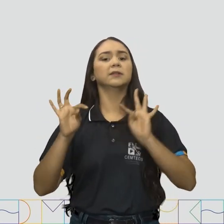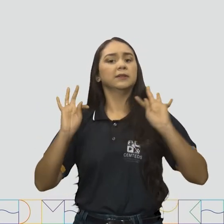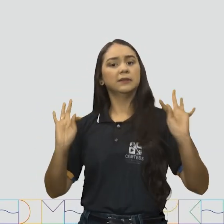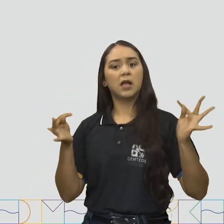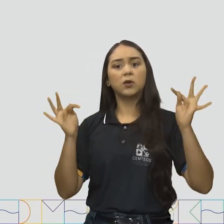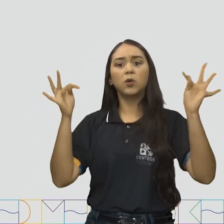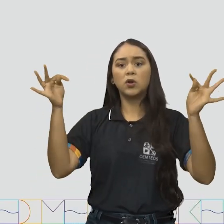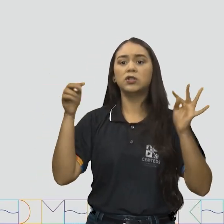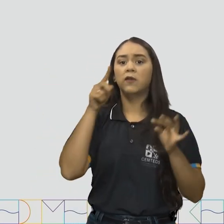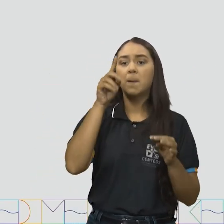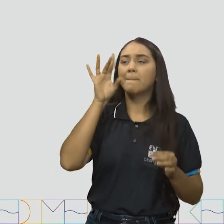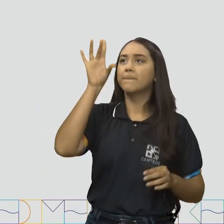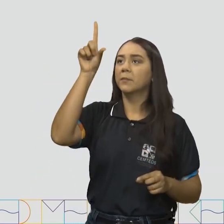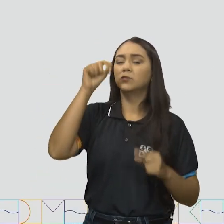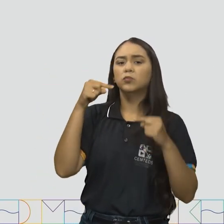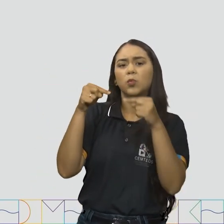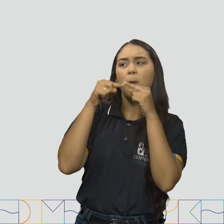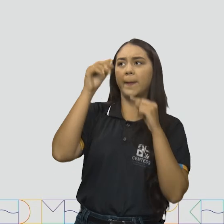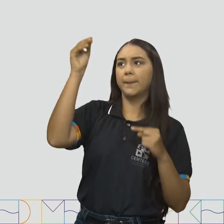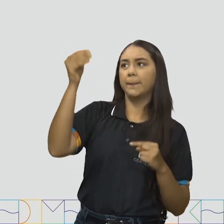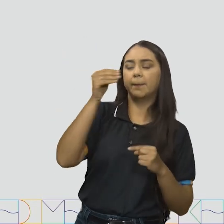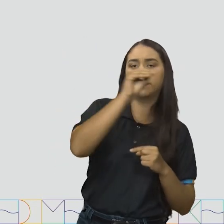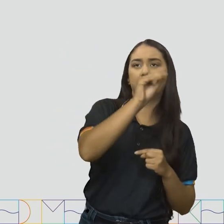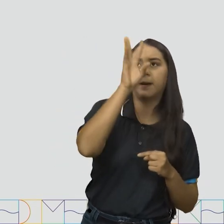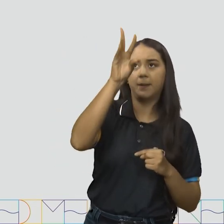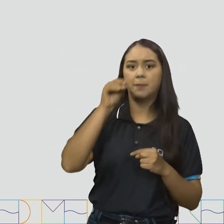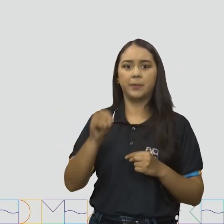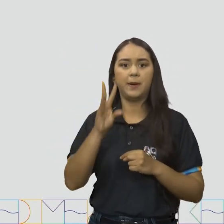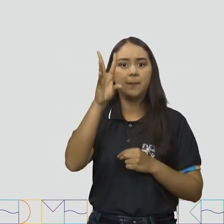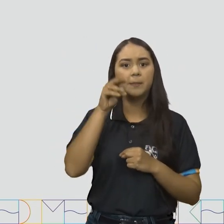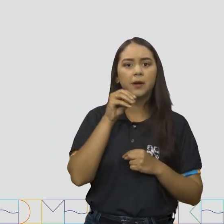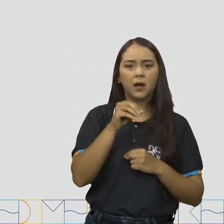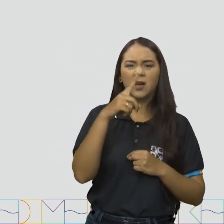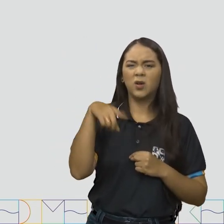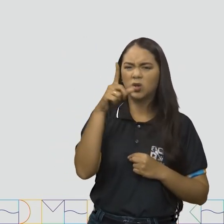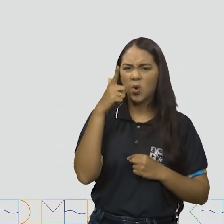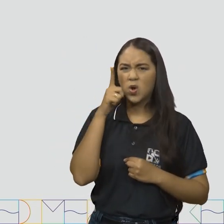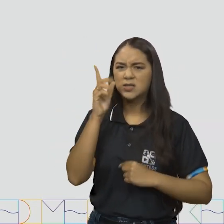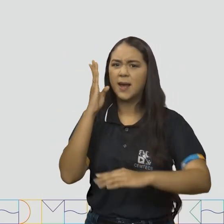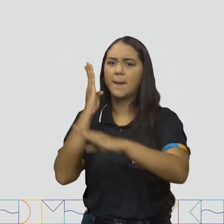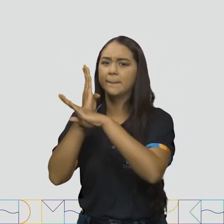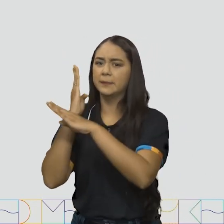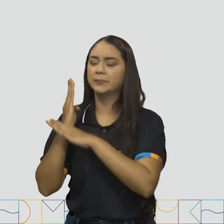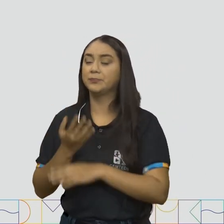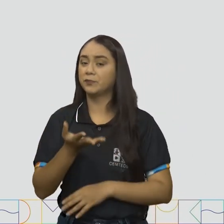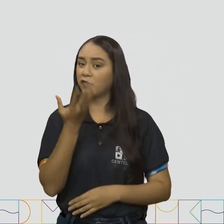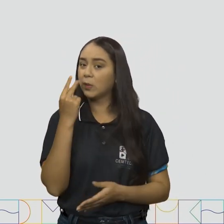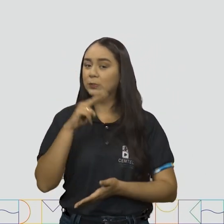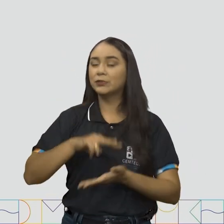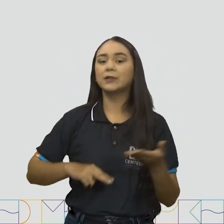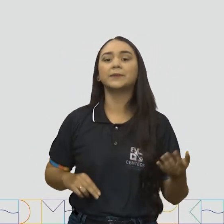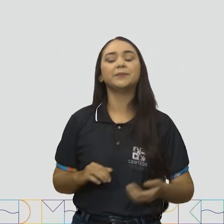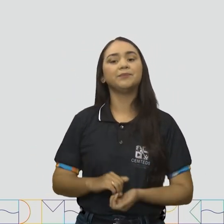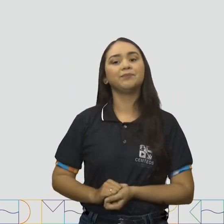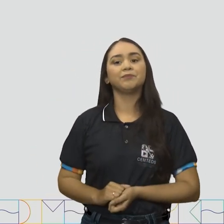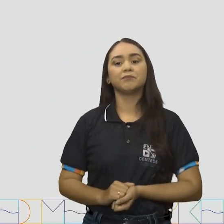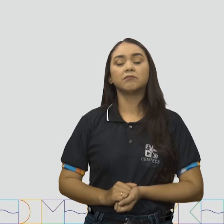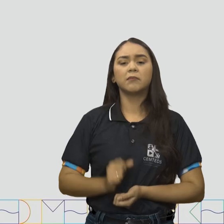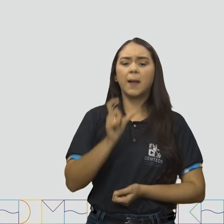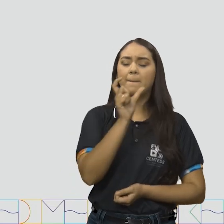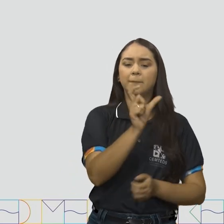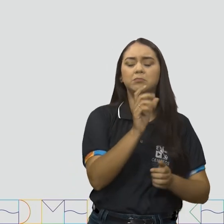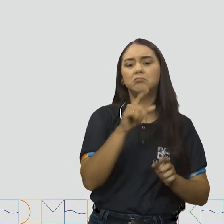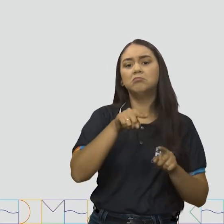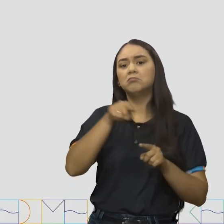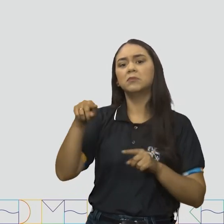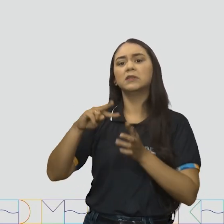tecnologia e um dos espaços disponíveis no texto. E aí, já conseguiu? Leiam comigo. Os